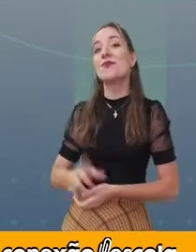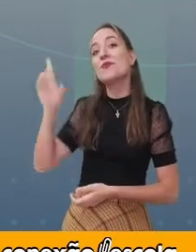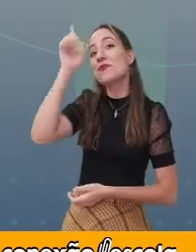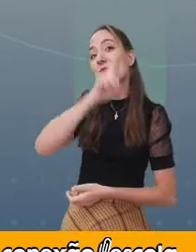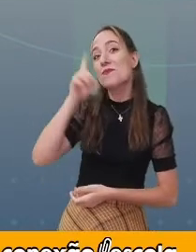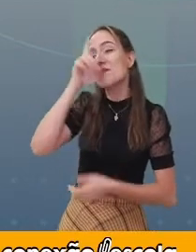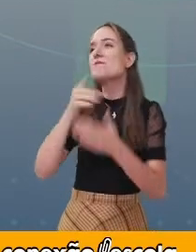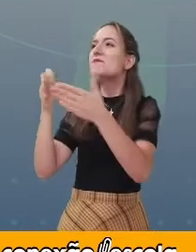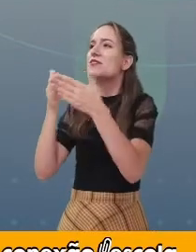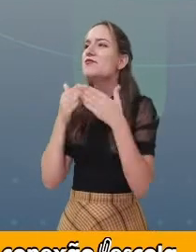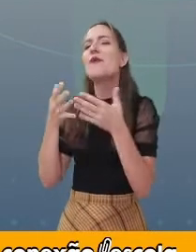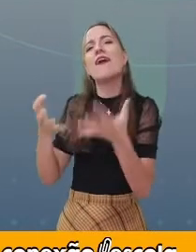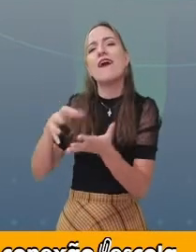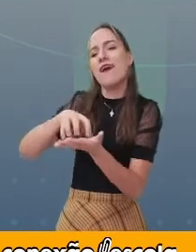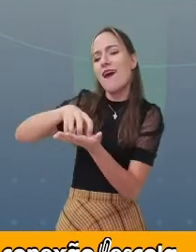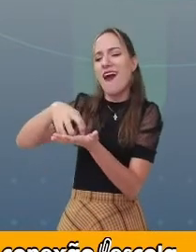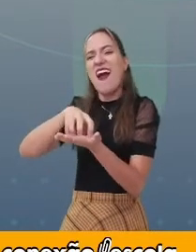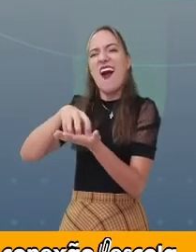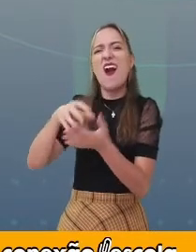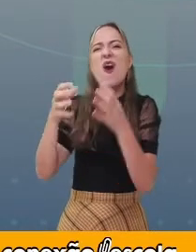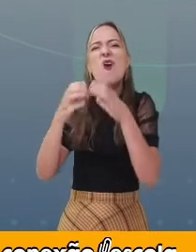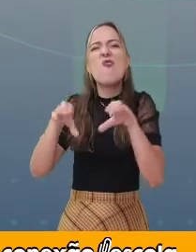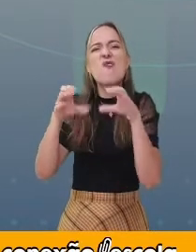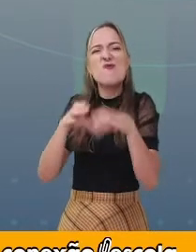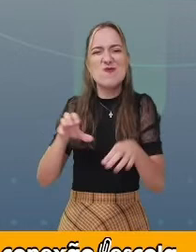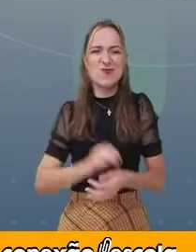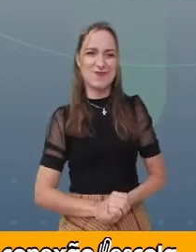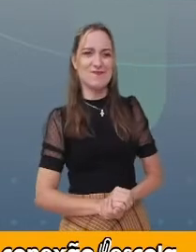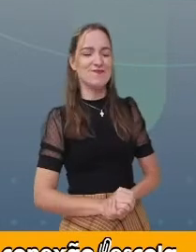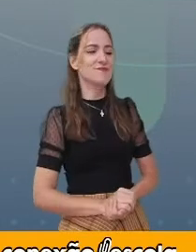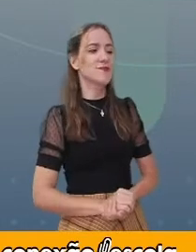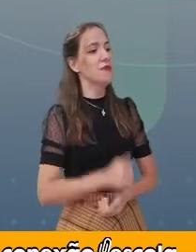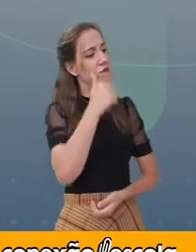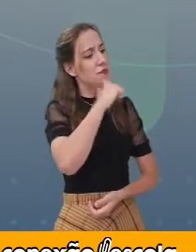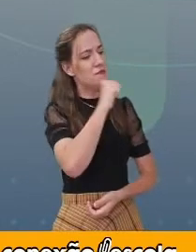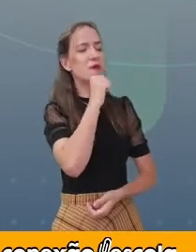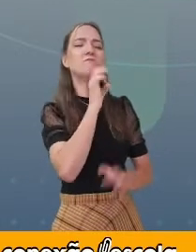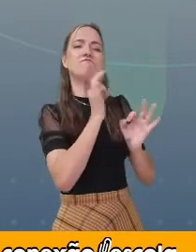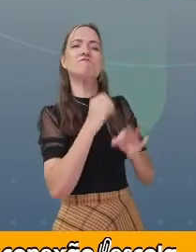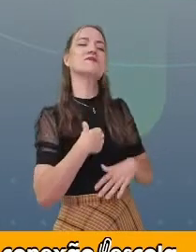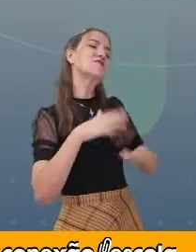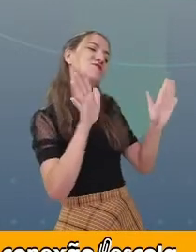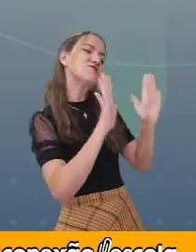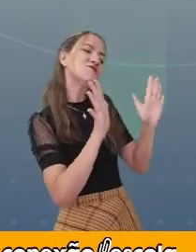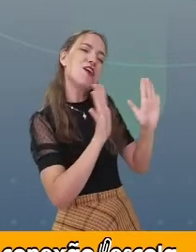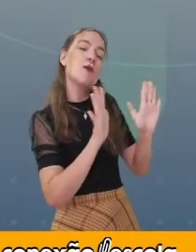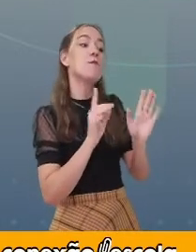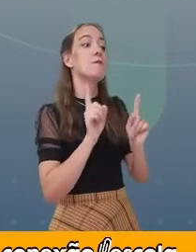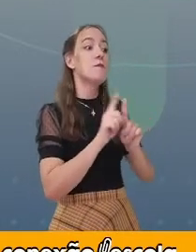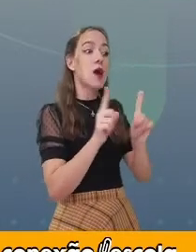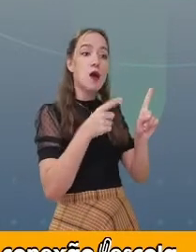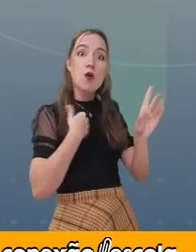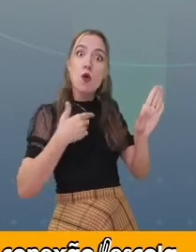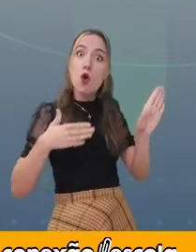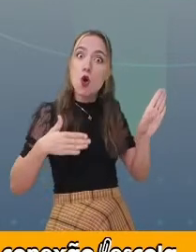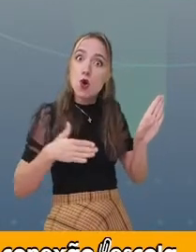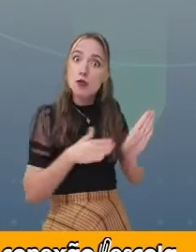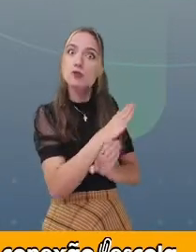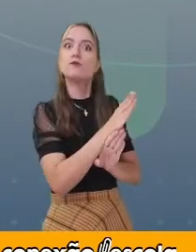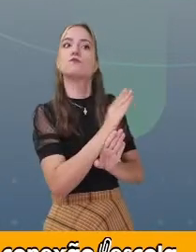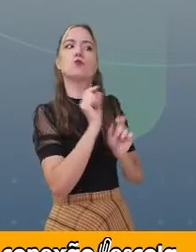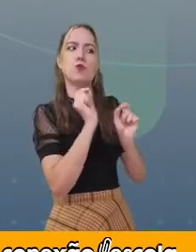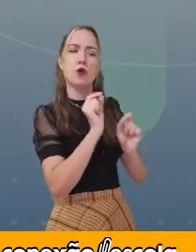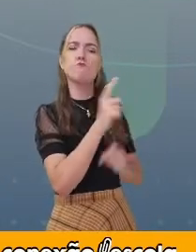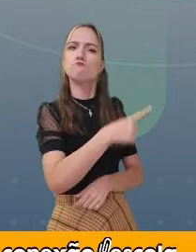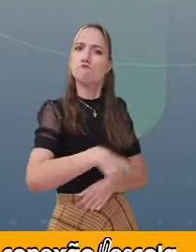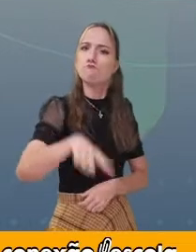domingo, pudim de ovo. A mãe despediu-se das crianças com um conselho: